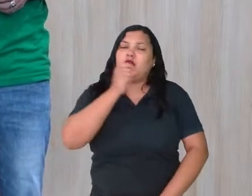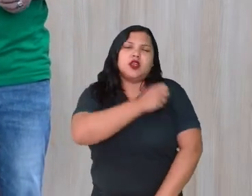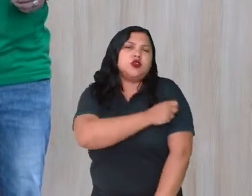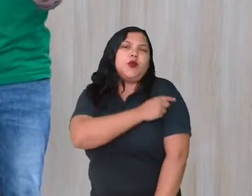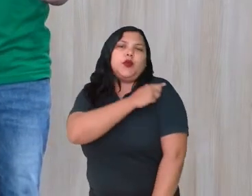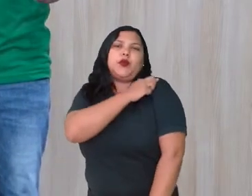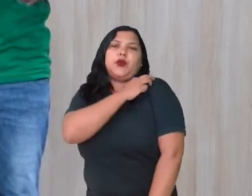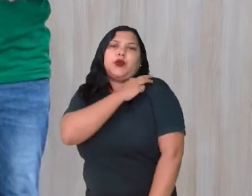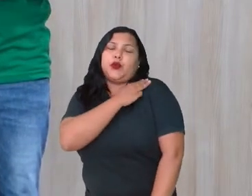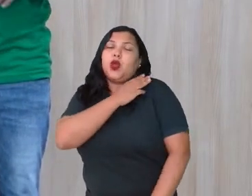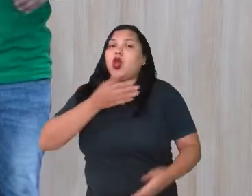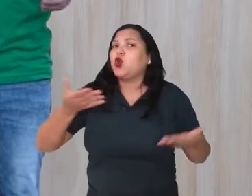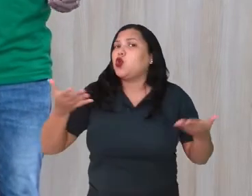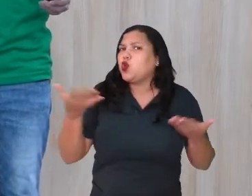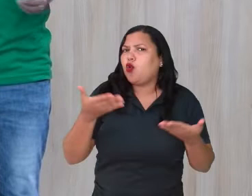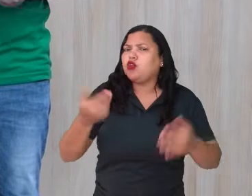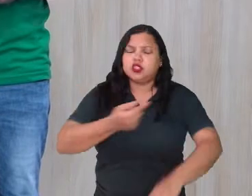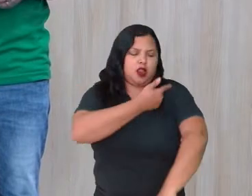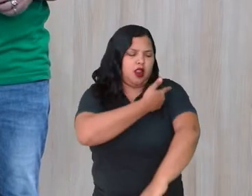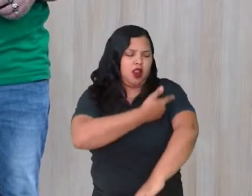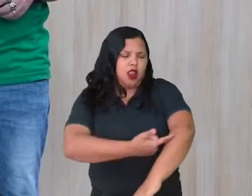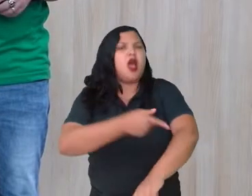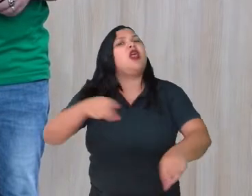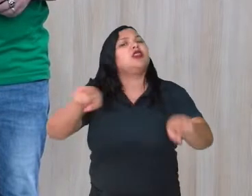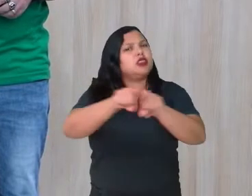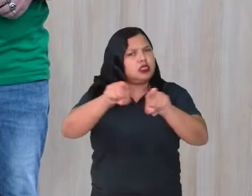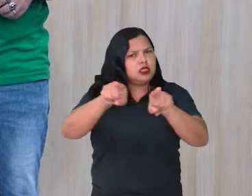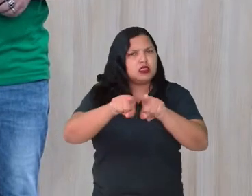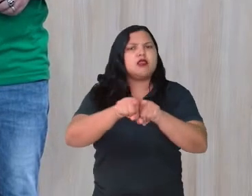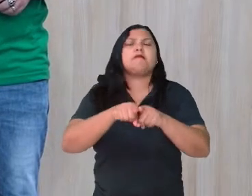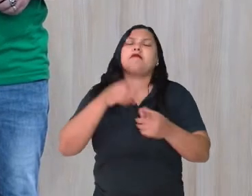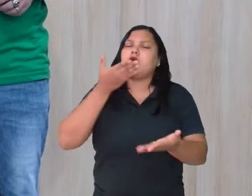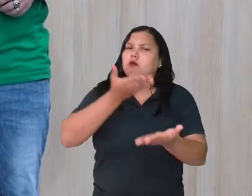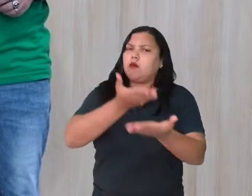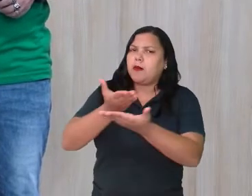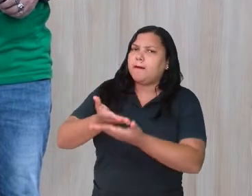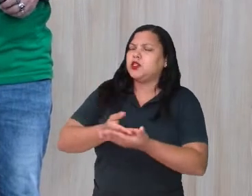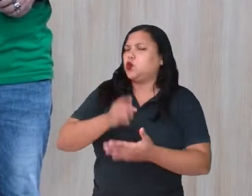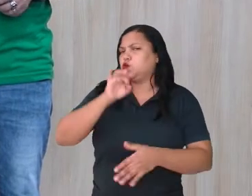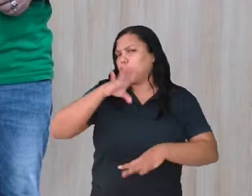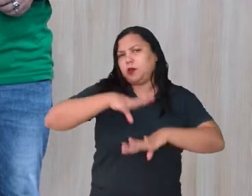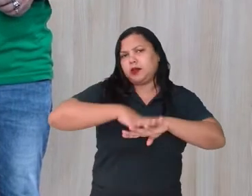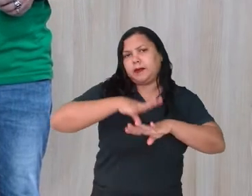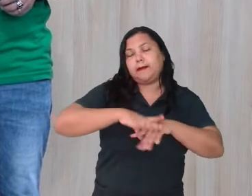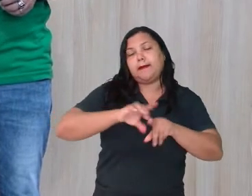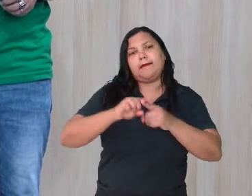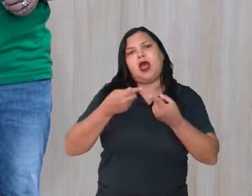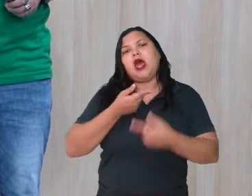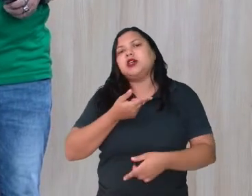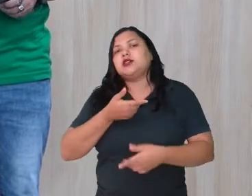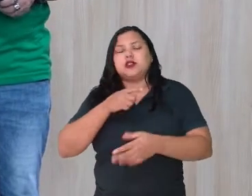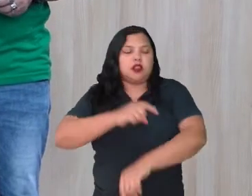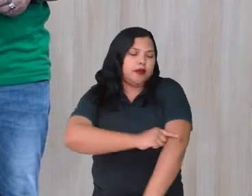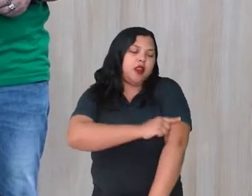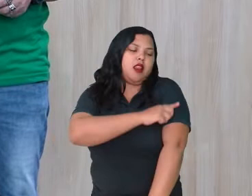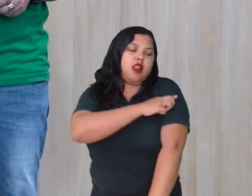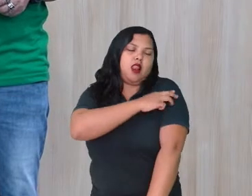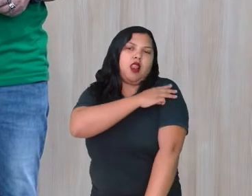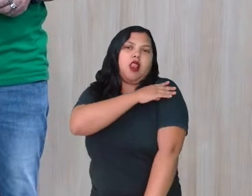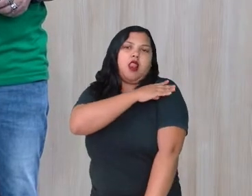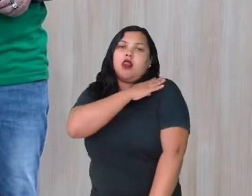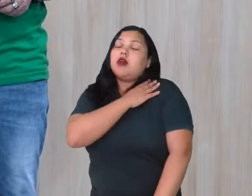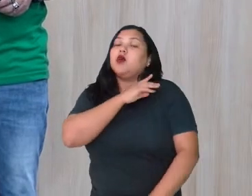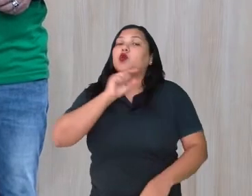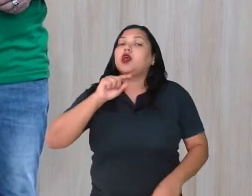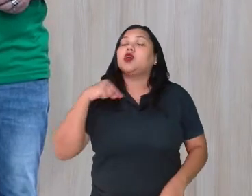e hoje em dia a gente vê que ele é explorado em todas as áreas, não só da matemática, também em todas as séries. A gente trabalha muito